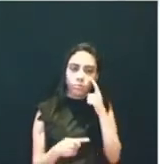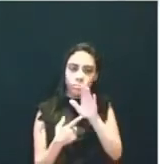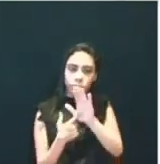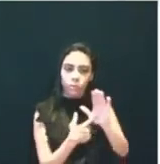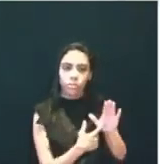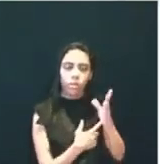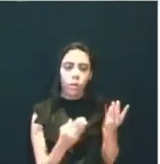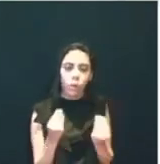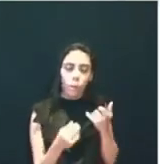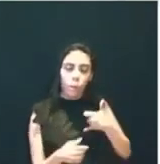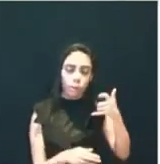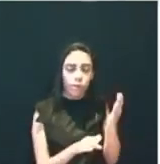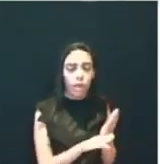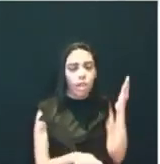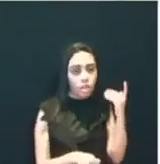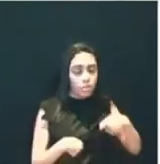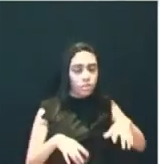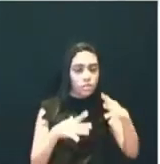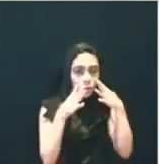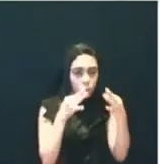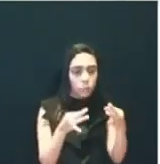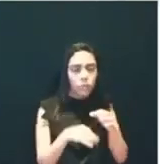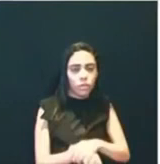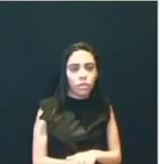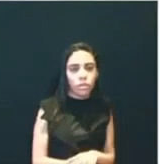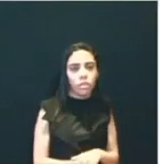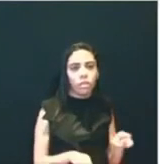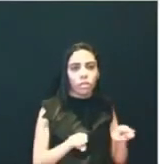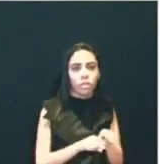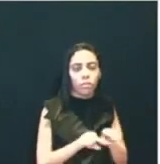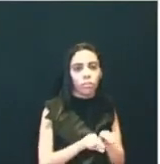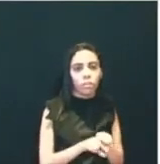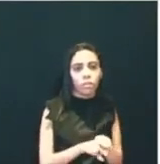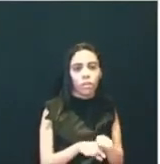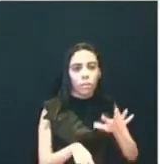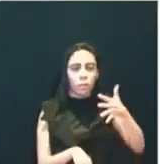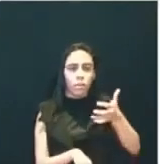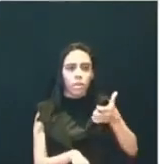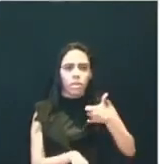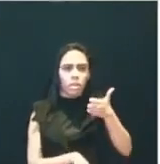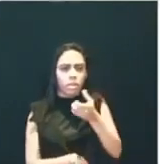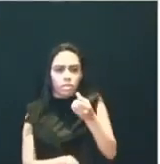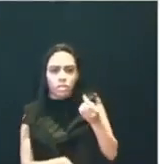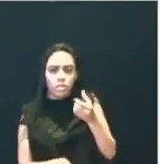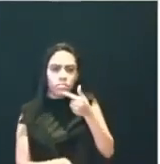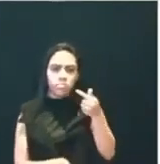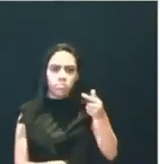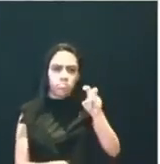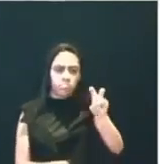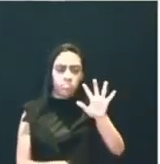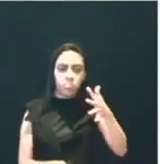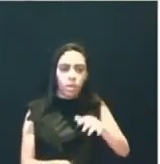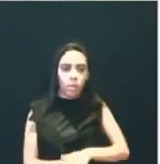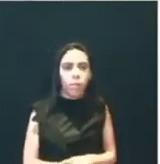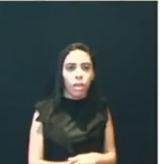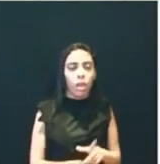a idade do transplante alogênico até torno dos seus 70, 75 anos,